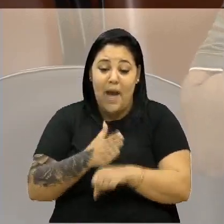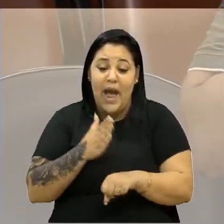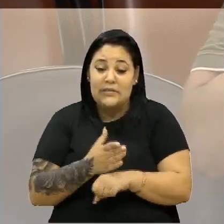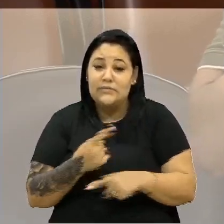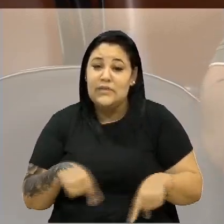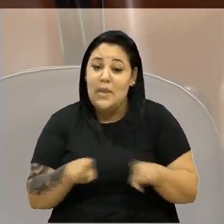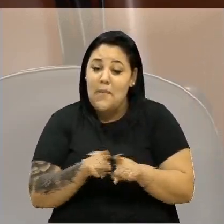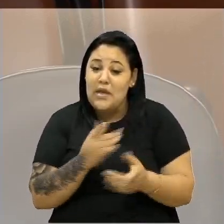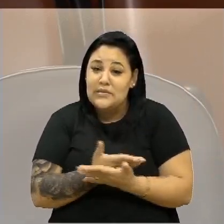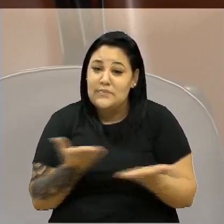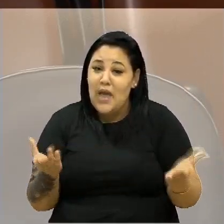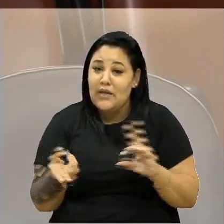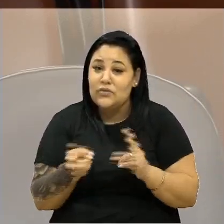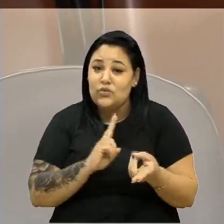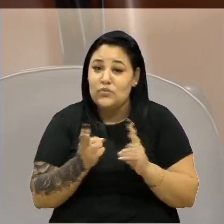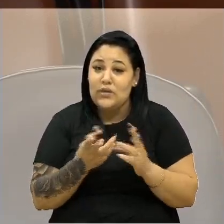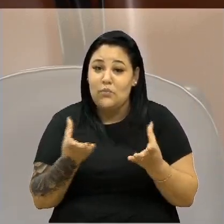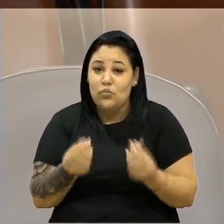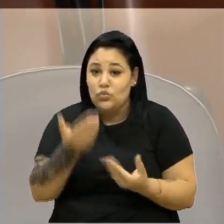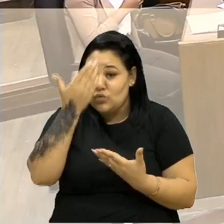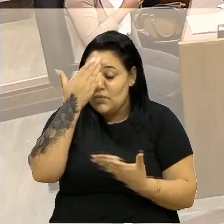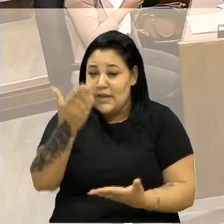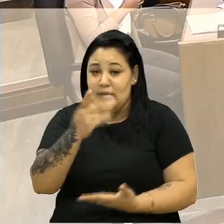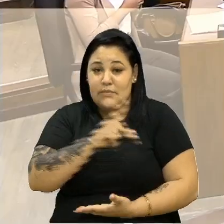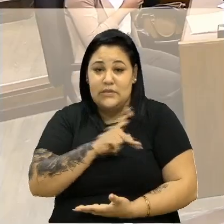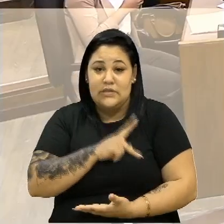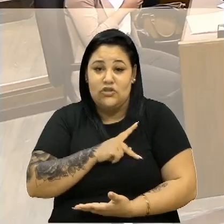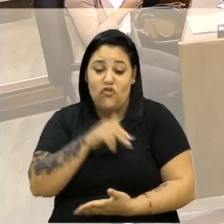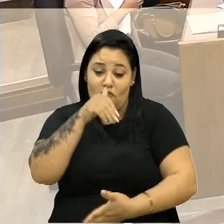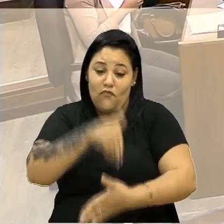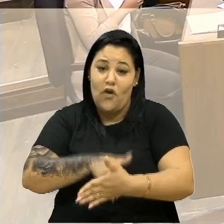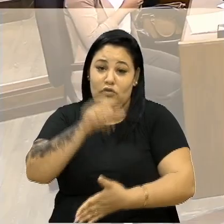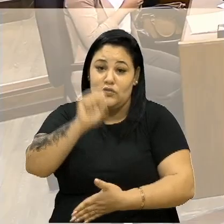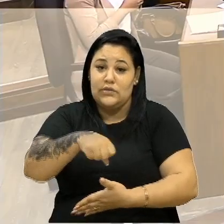esses espaços urbanos. Obrigado, presidente. Voto sim. Obrigado.